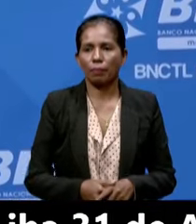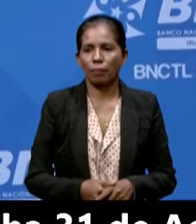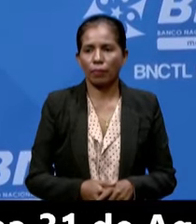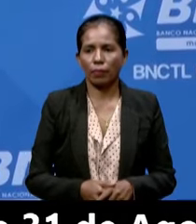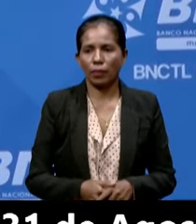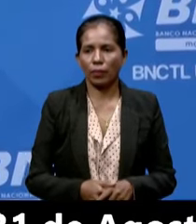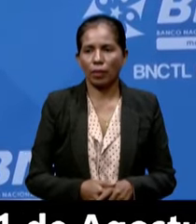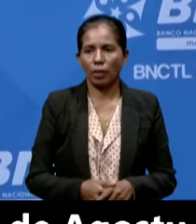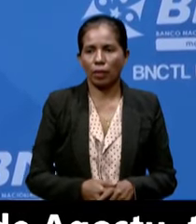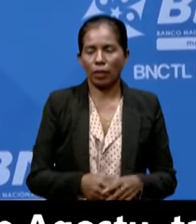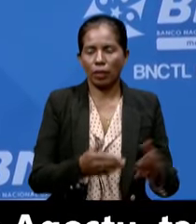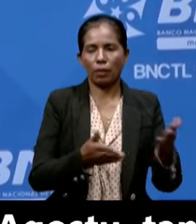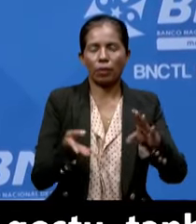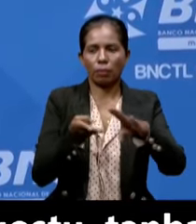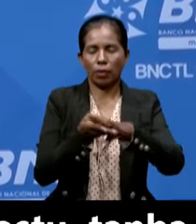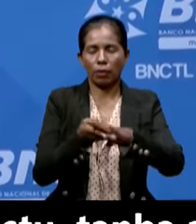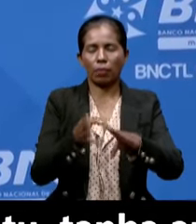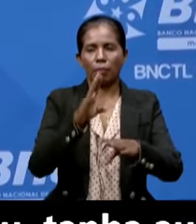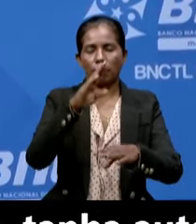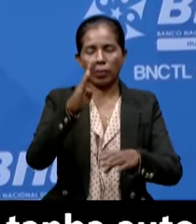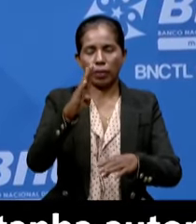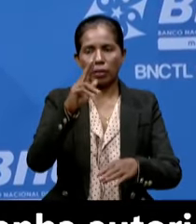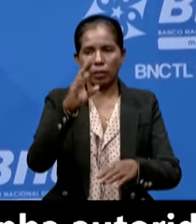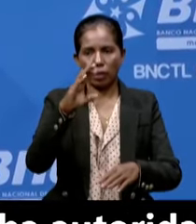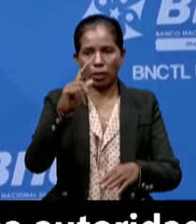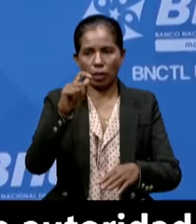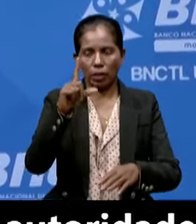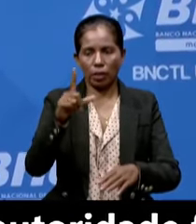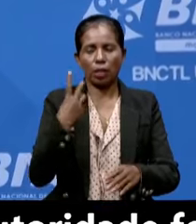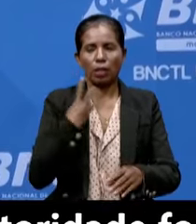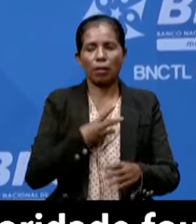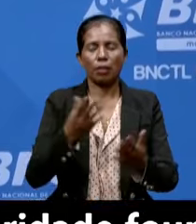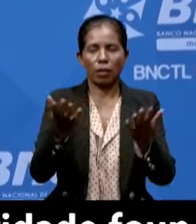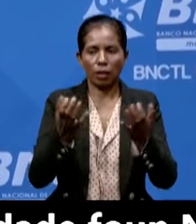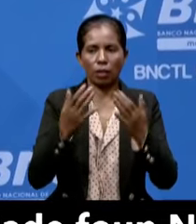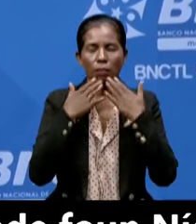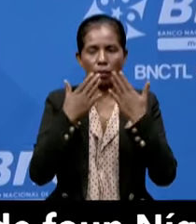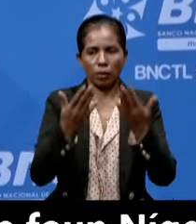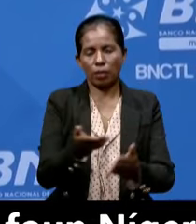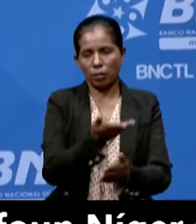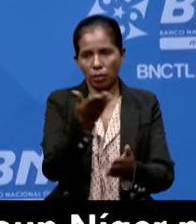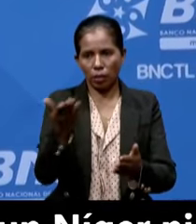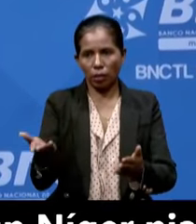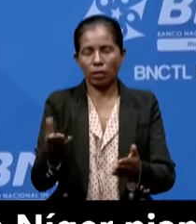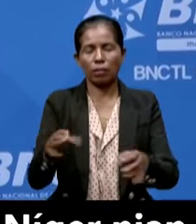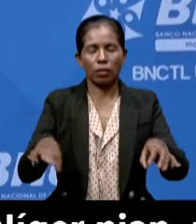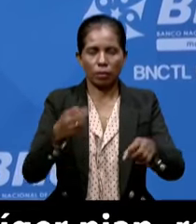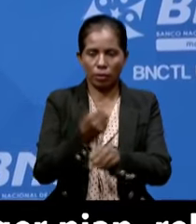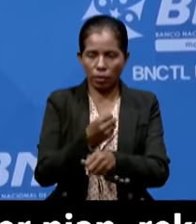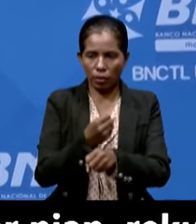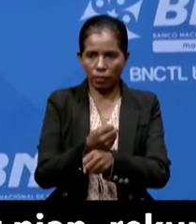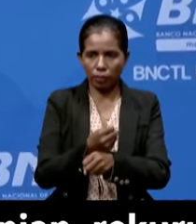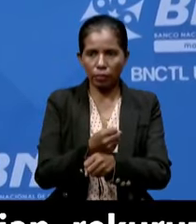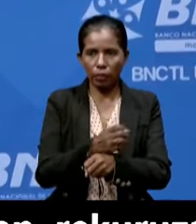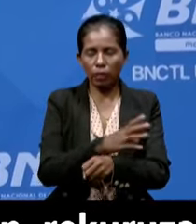Rodi Banco Bencetel Nara, a minha cara que nos agradece a Baita Boa de Sirnia. Esforço,